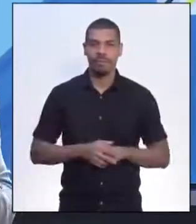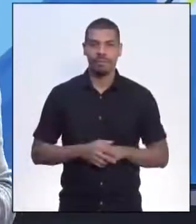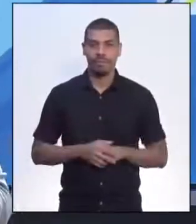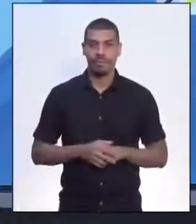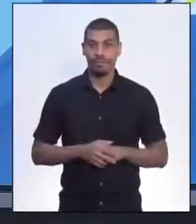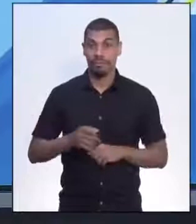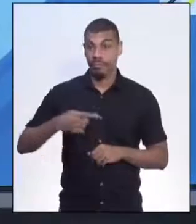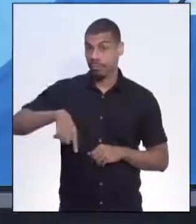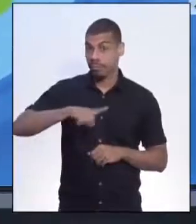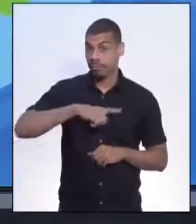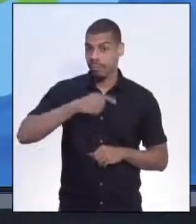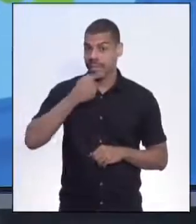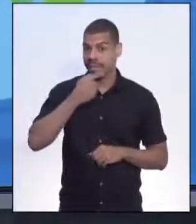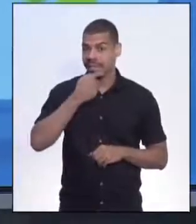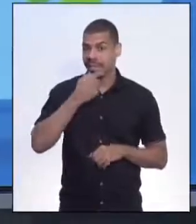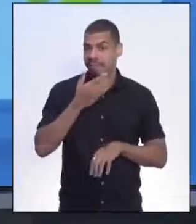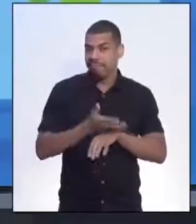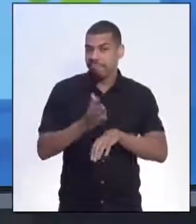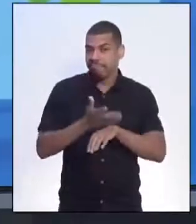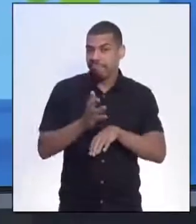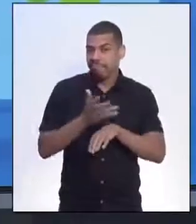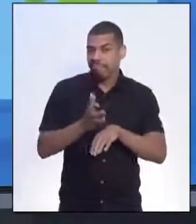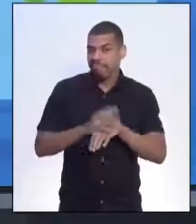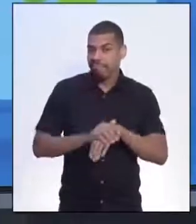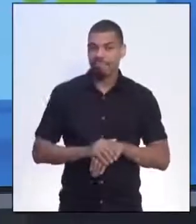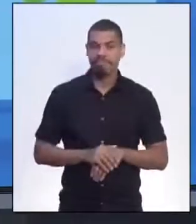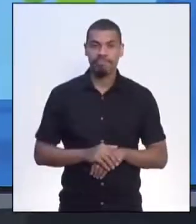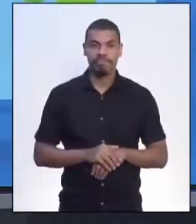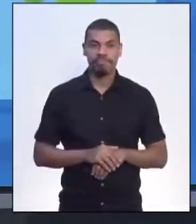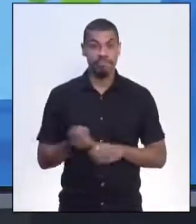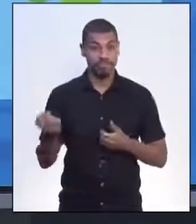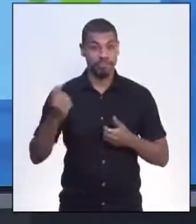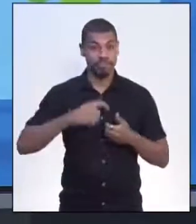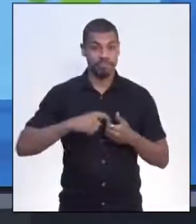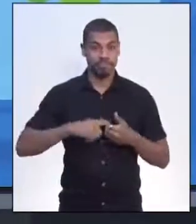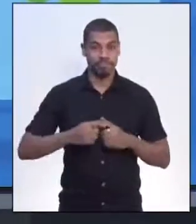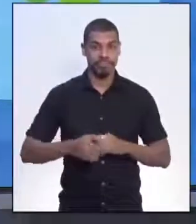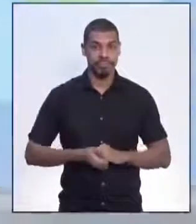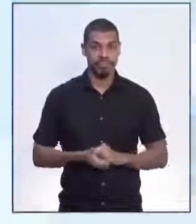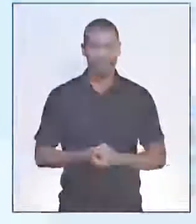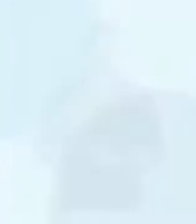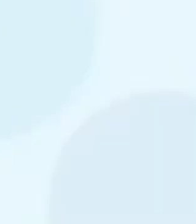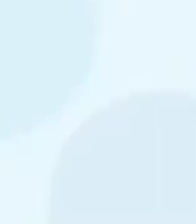gente melhorar o nosso inglês. Go there, vai lá. See you later. Te vejo daqui a pouco.